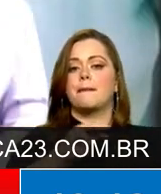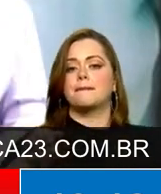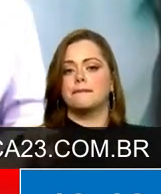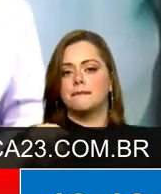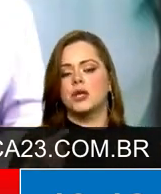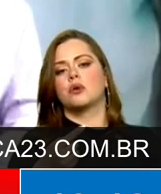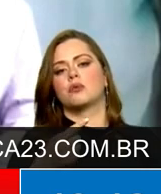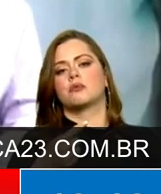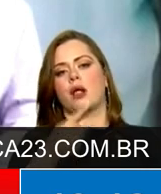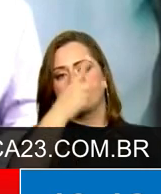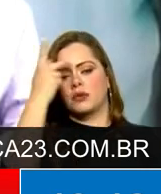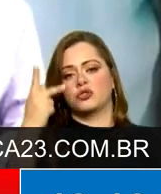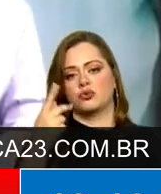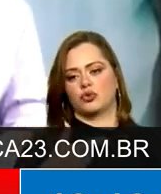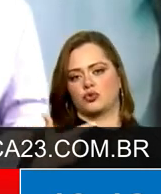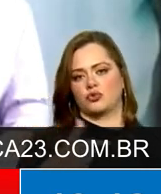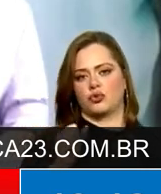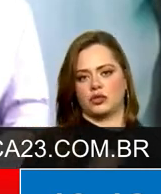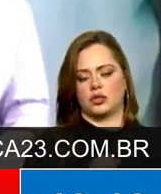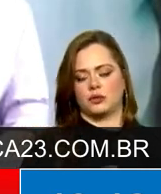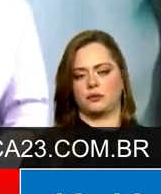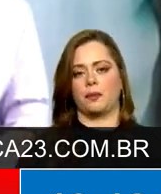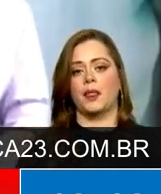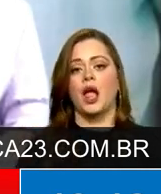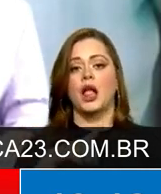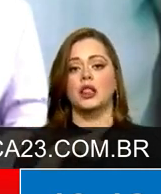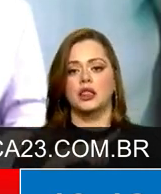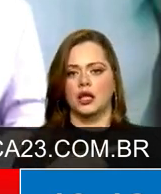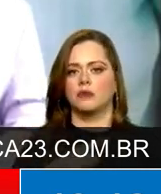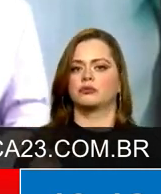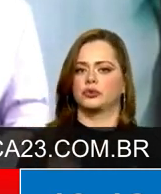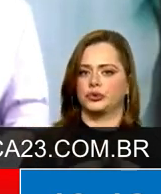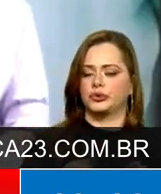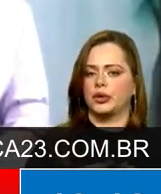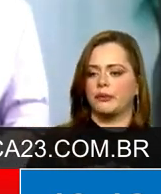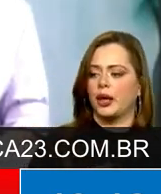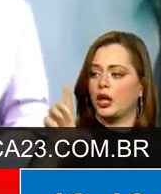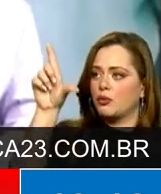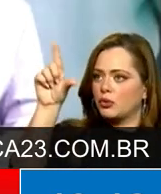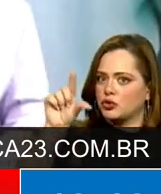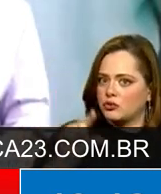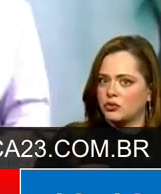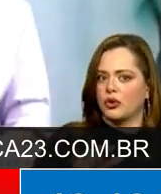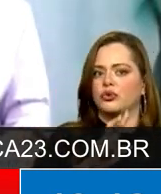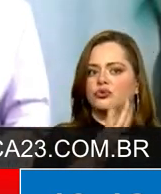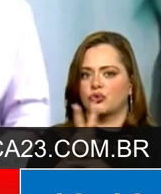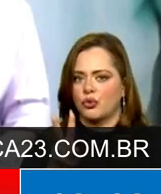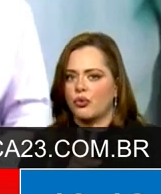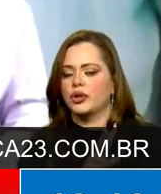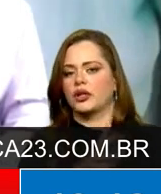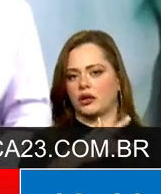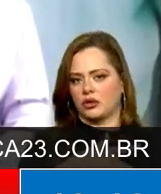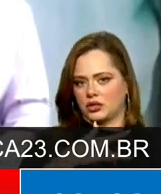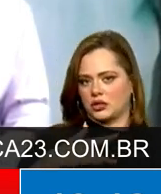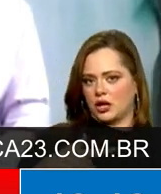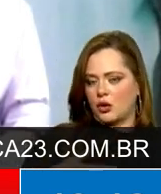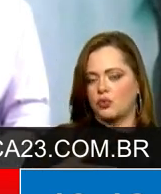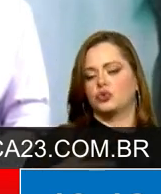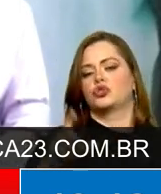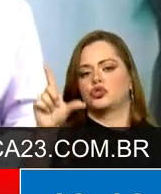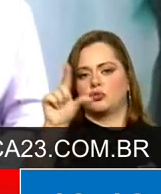Nós tivemos também uma diminuição, infelizmente, no governo passado, na prevenção dessas ações, com diminuição,